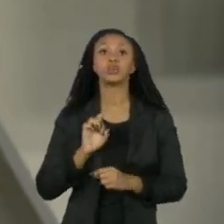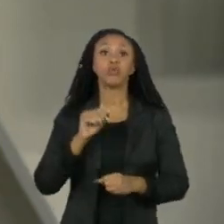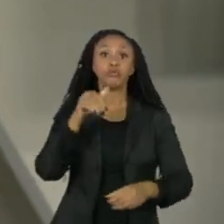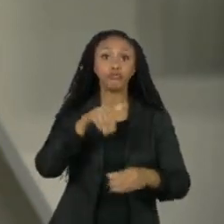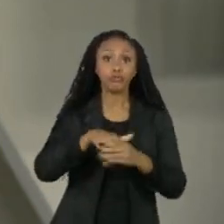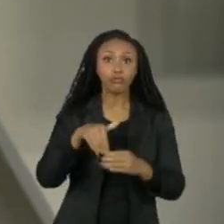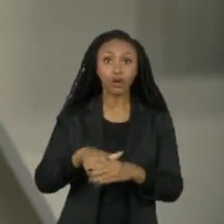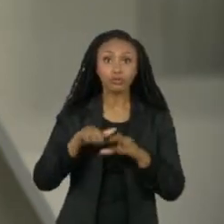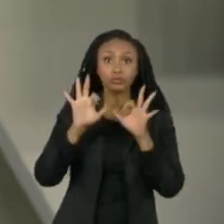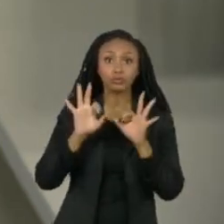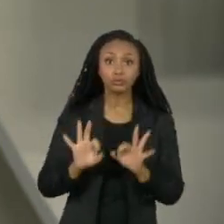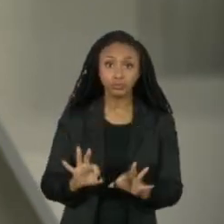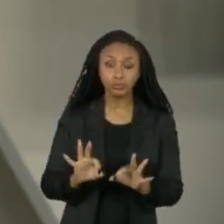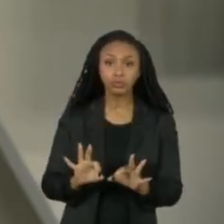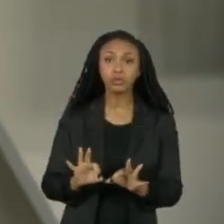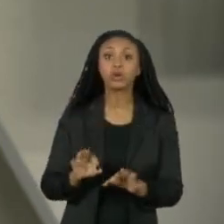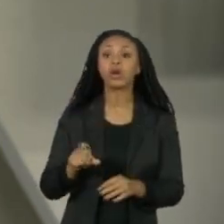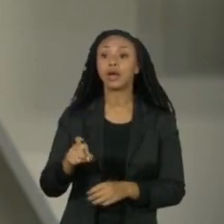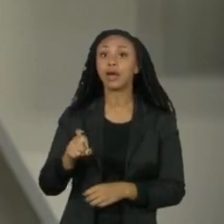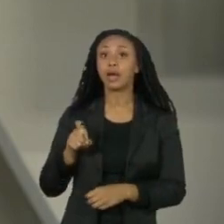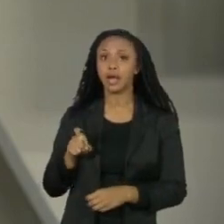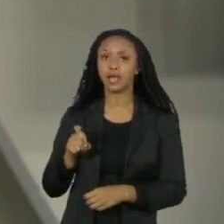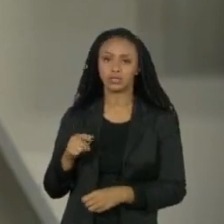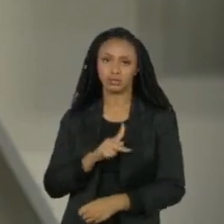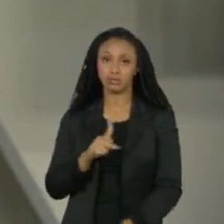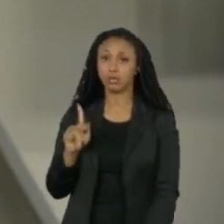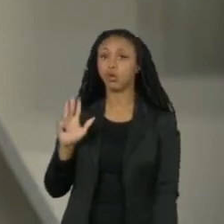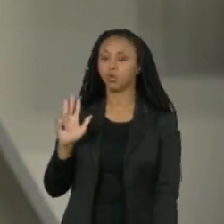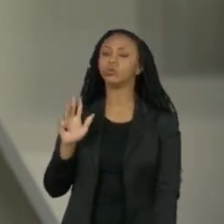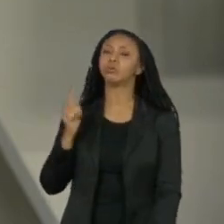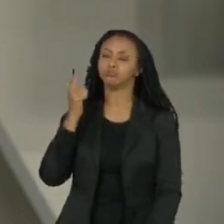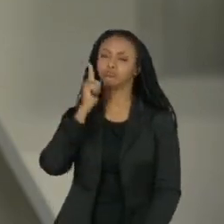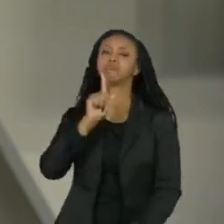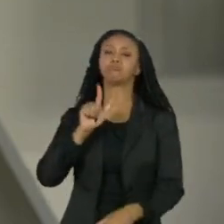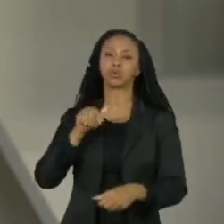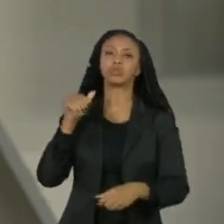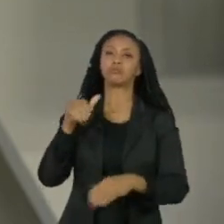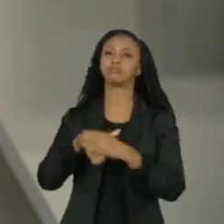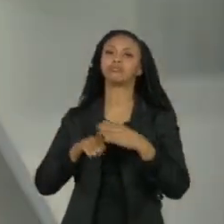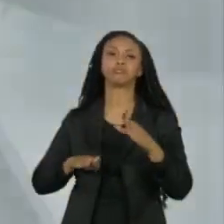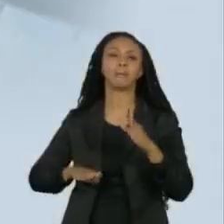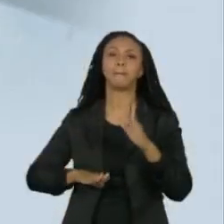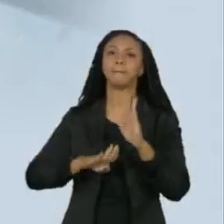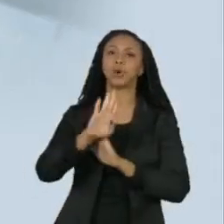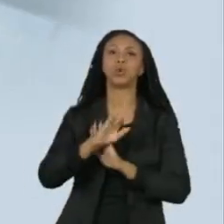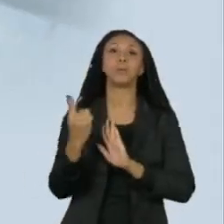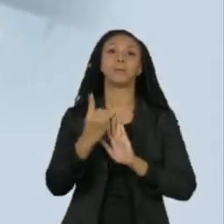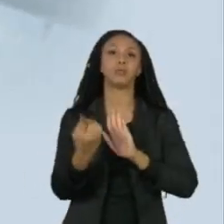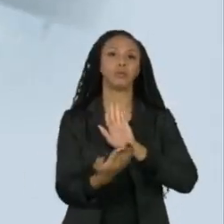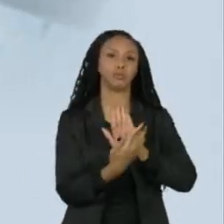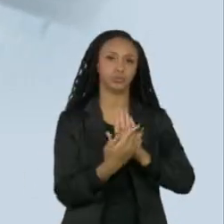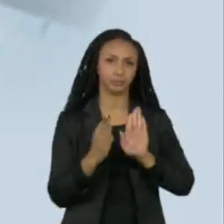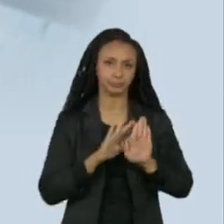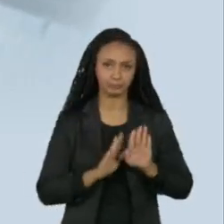votos válidos o ex-presidente Lula venceria a eleição em primeiro turno e